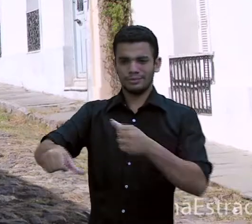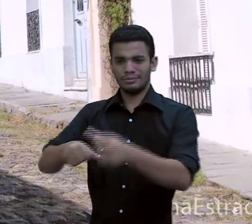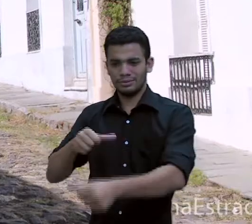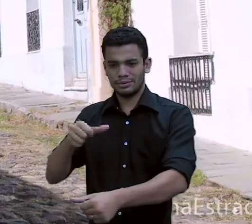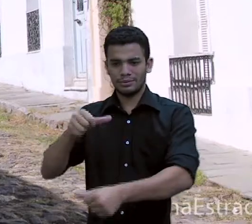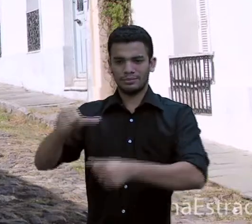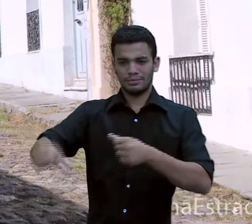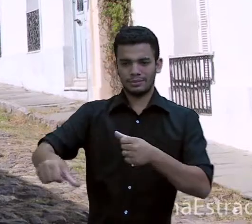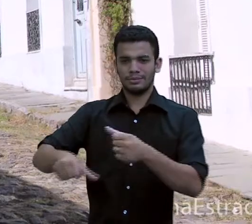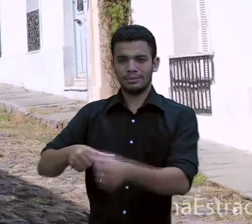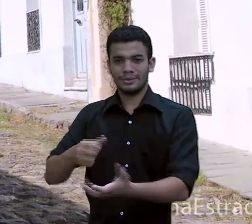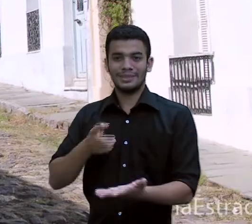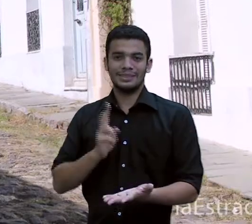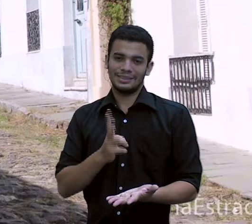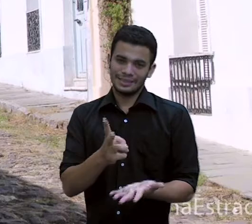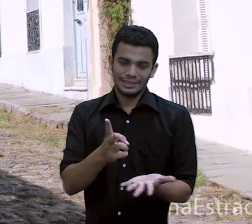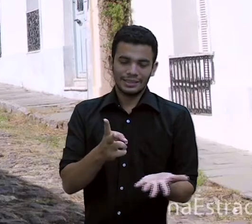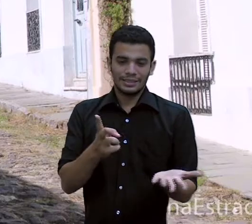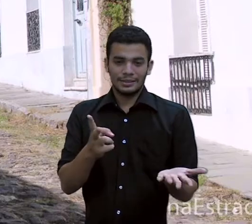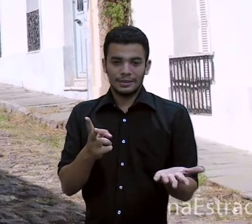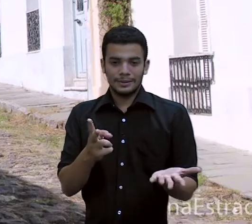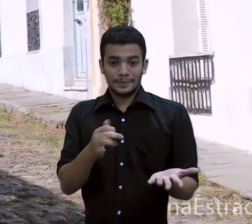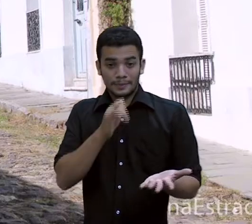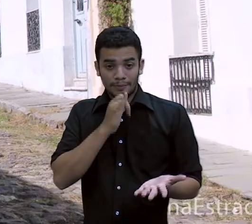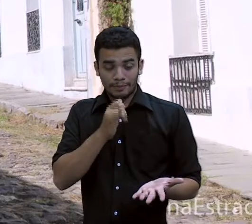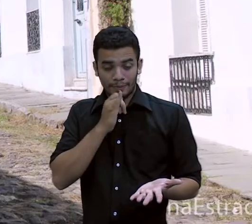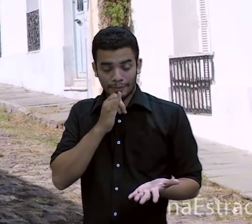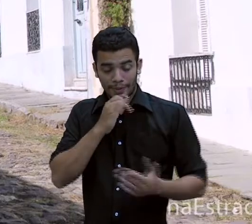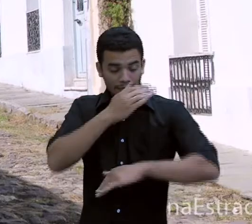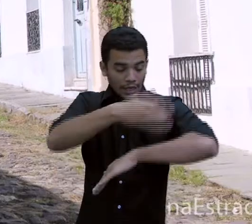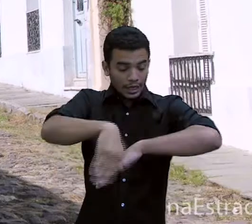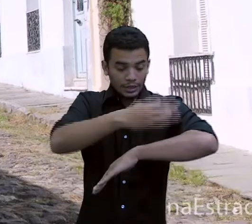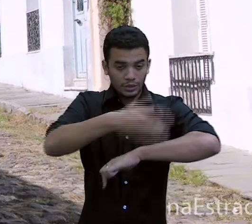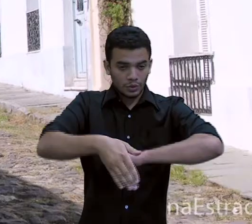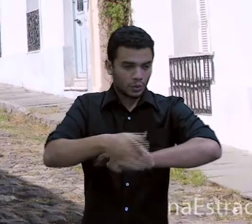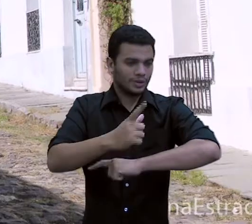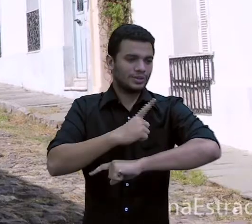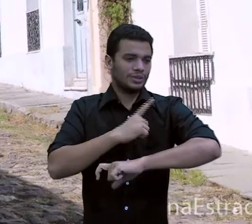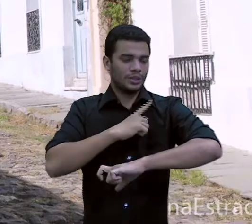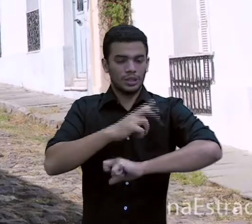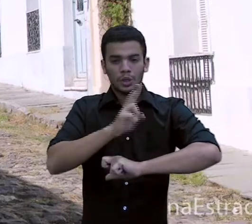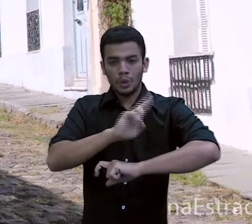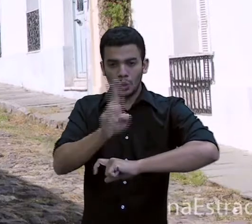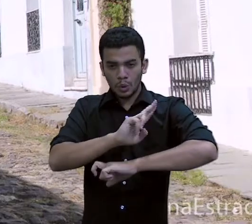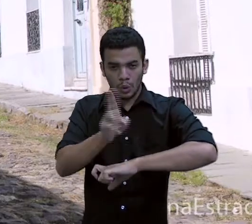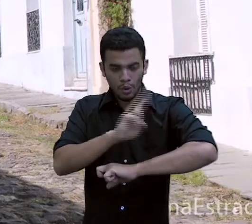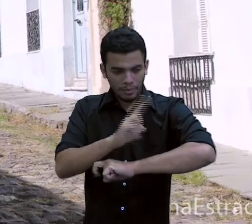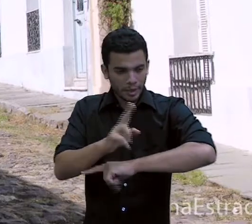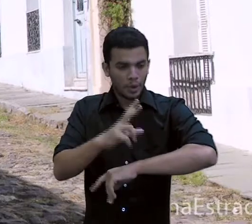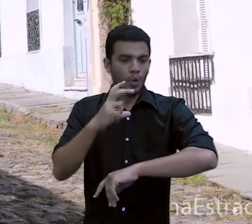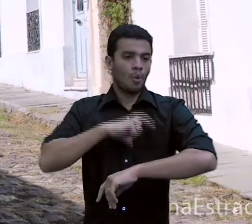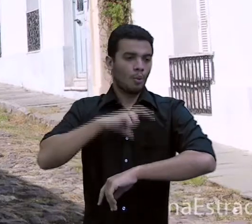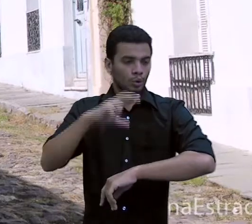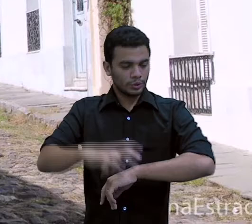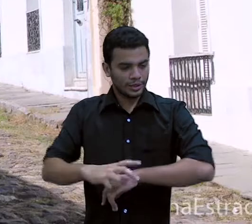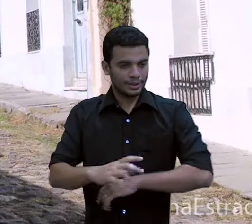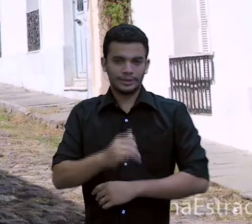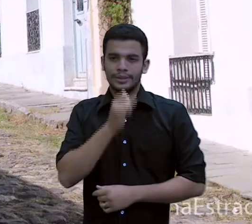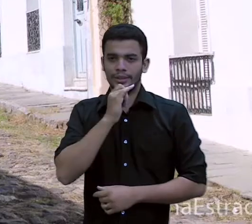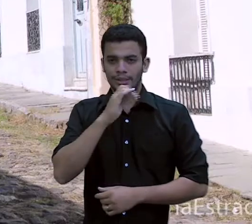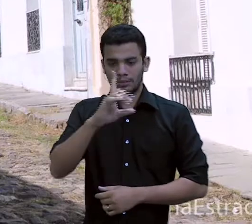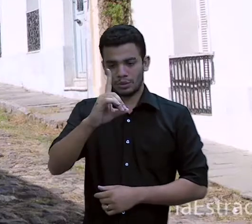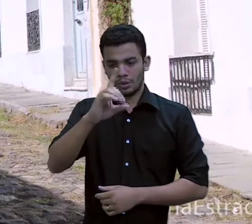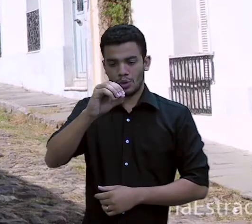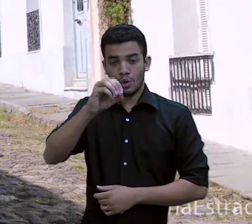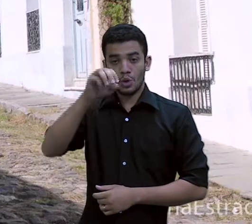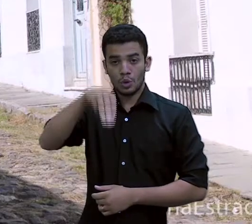ou seja, portugueses, como Dom Manuel Lobo, o fundador da cidade, e Hipólito da Costa, nascido em